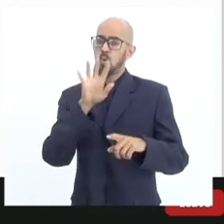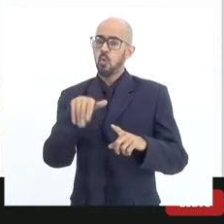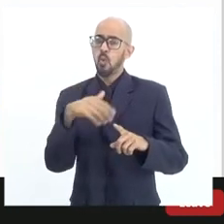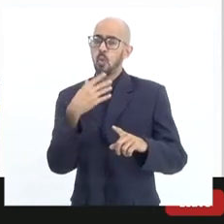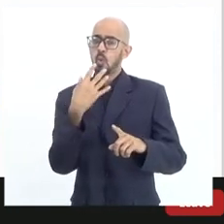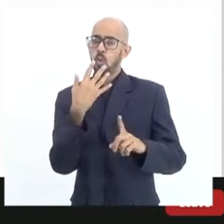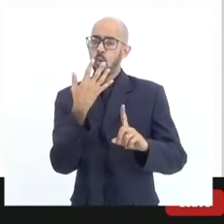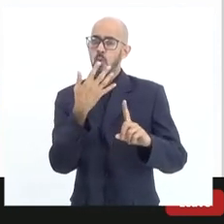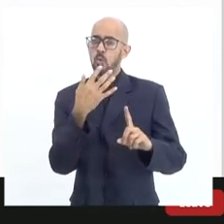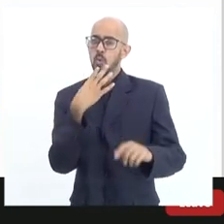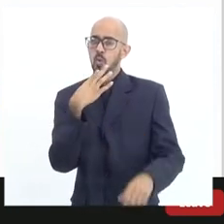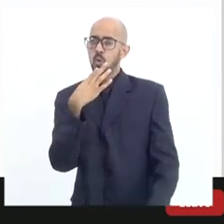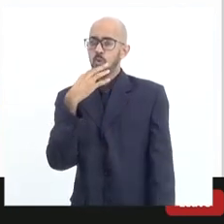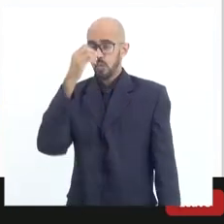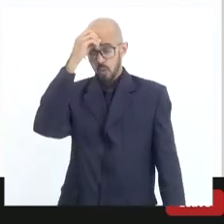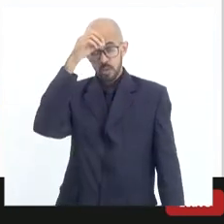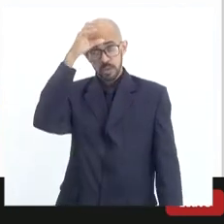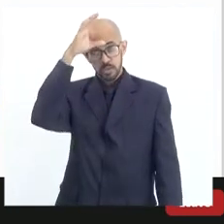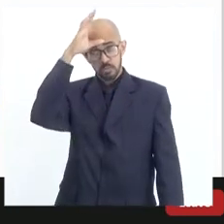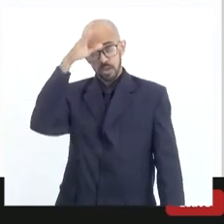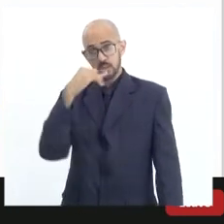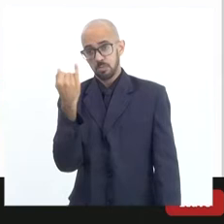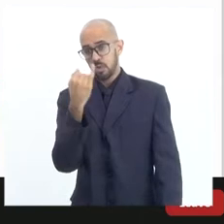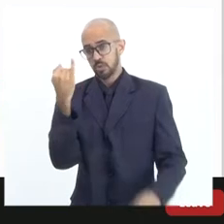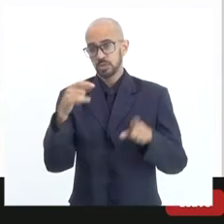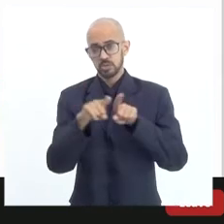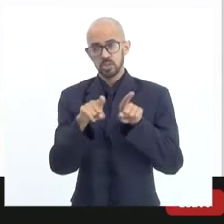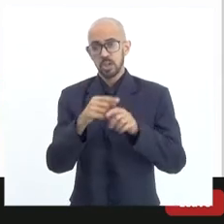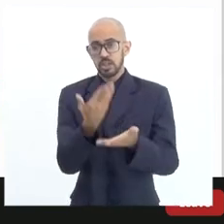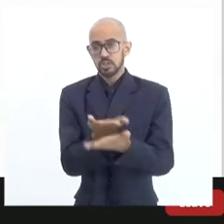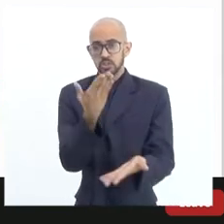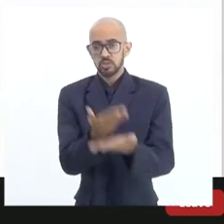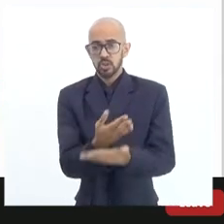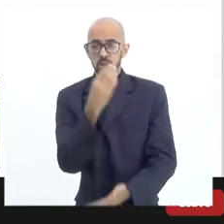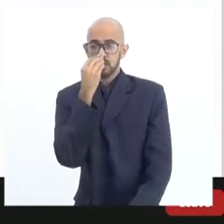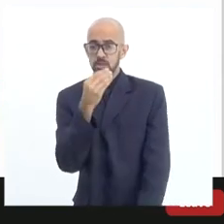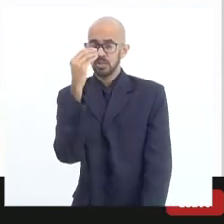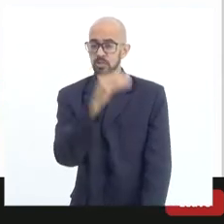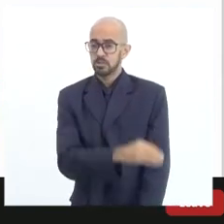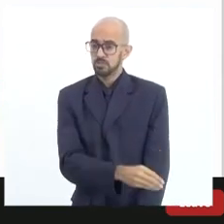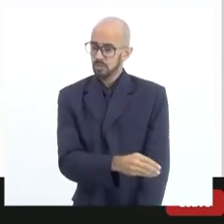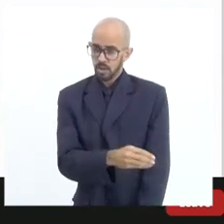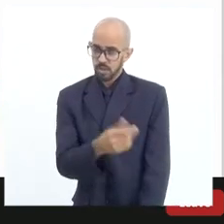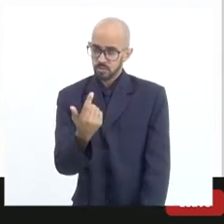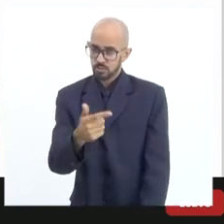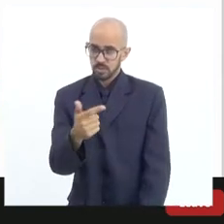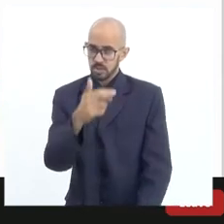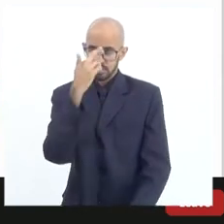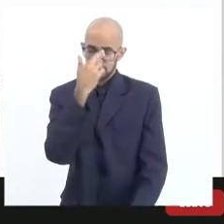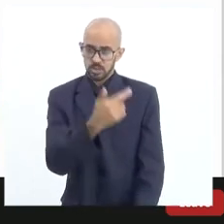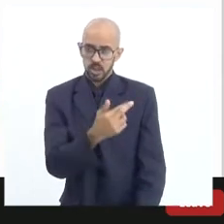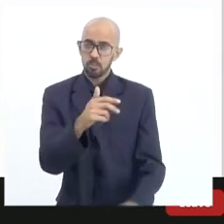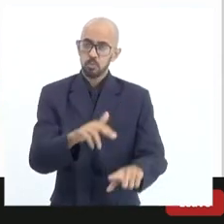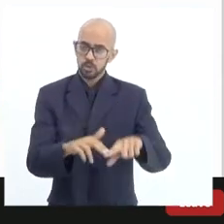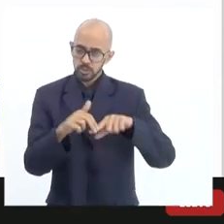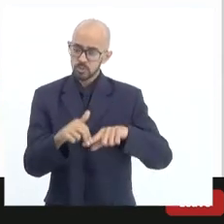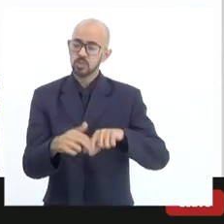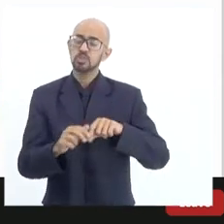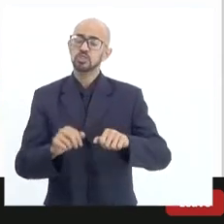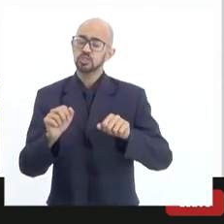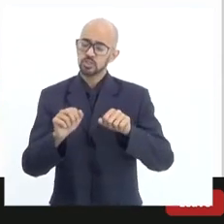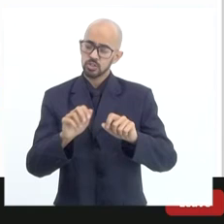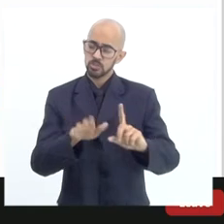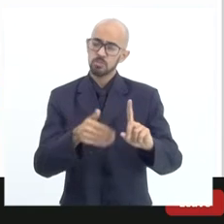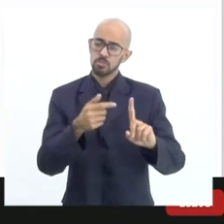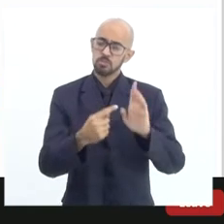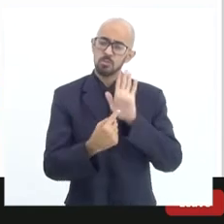crianças têm de terreiro e que a escola despreza a oportunidade de conhecer. Por isso, a gente faz questão de todos os